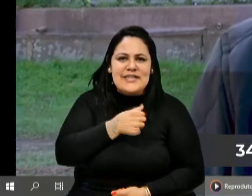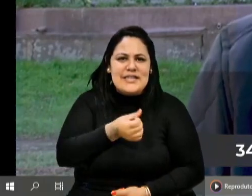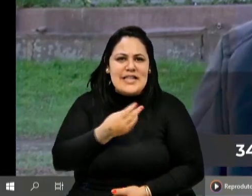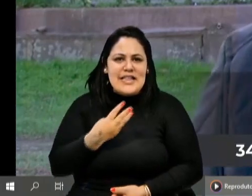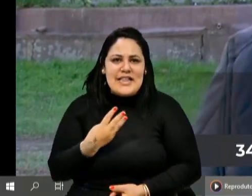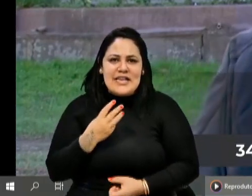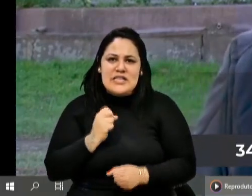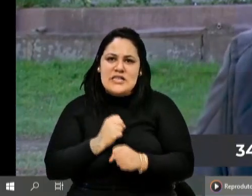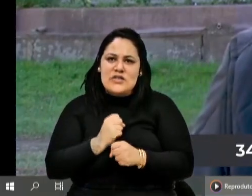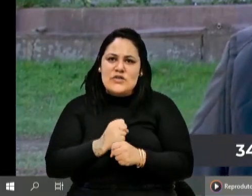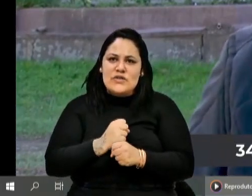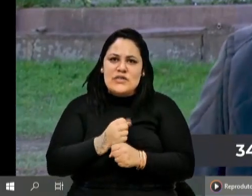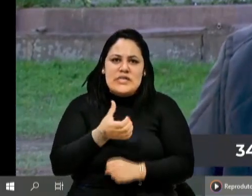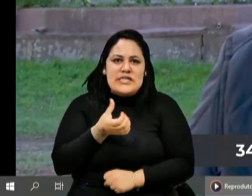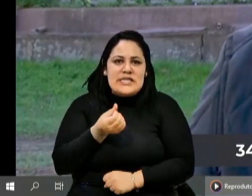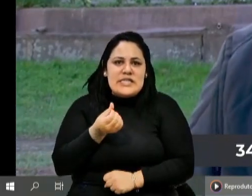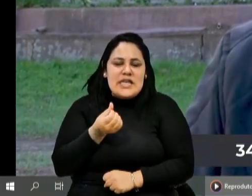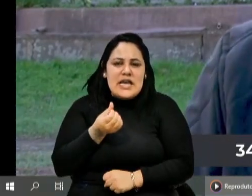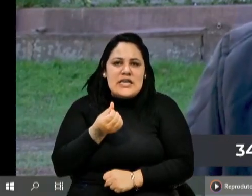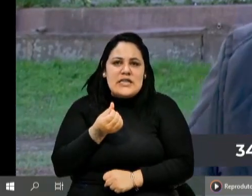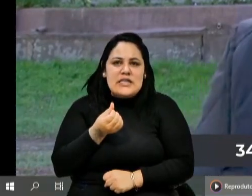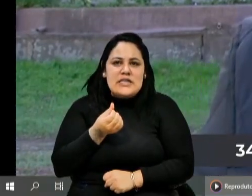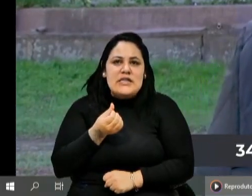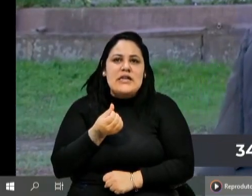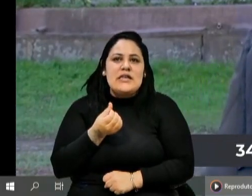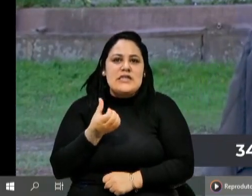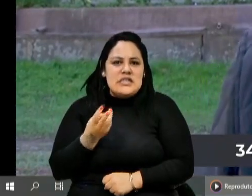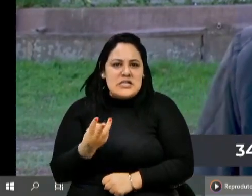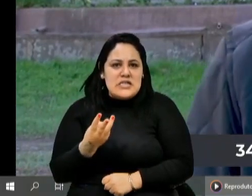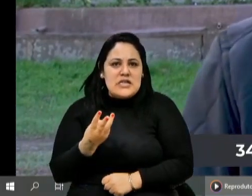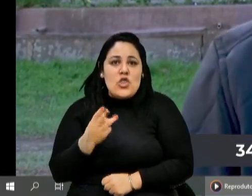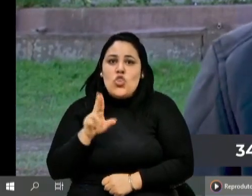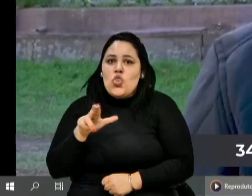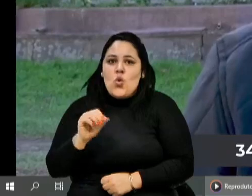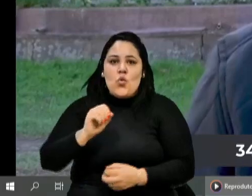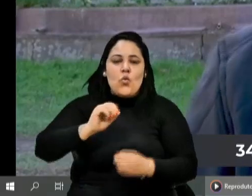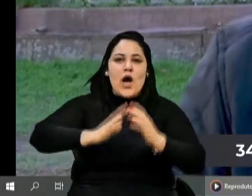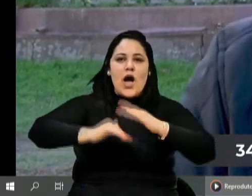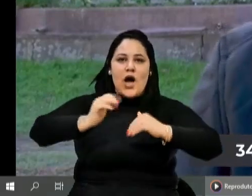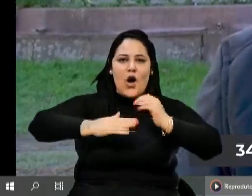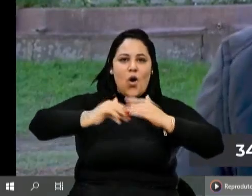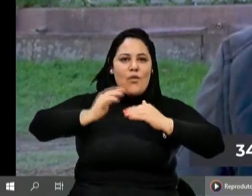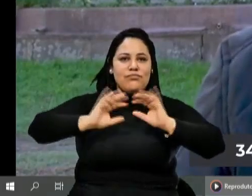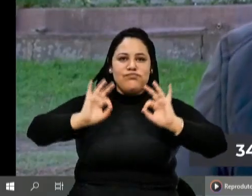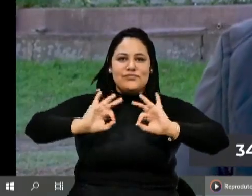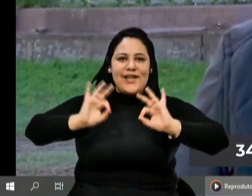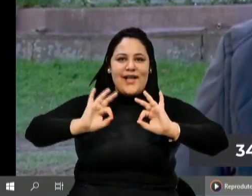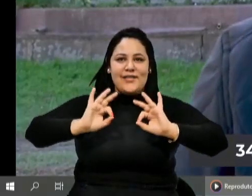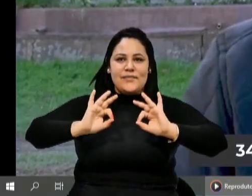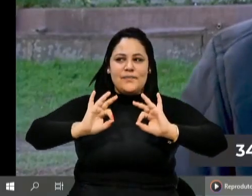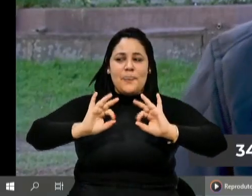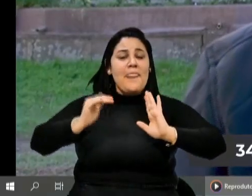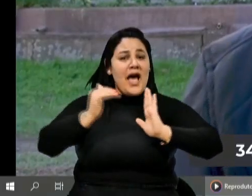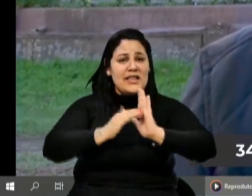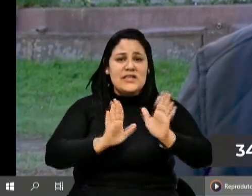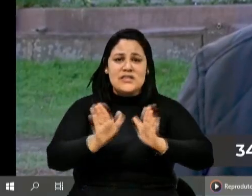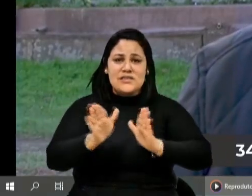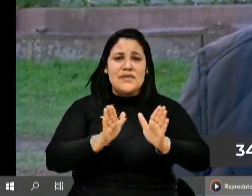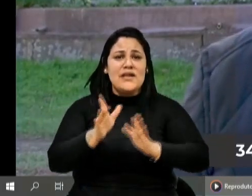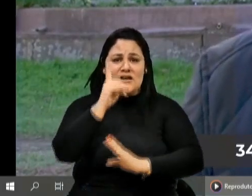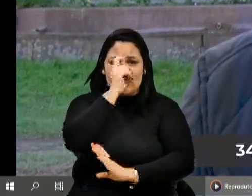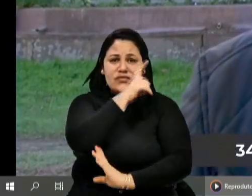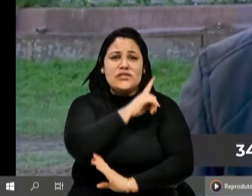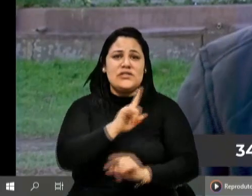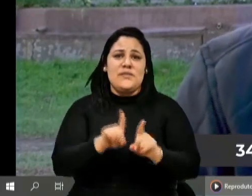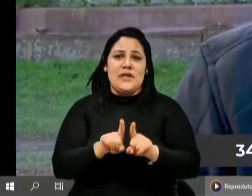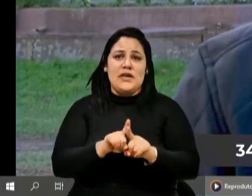história, nunca foi feita uma obra de ampliação, até a própria acessibilidade estava carente nesse local, né? E a partir dessa reforma que está sendo